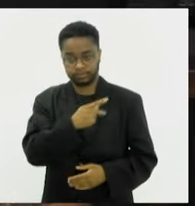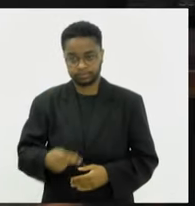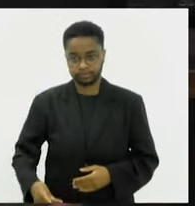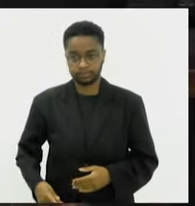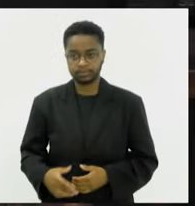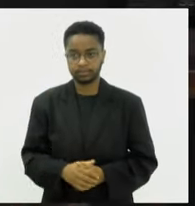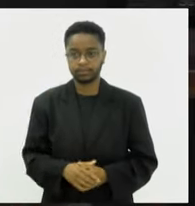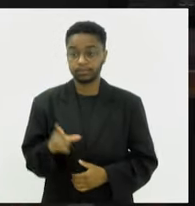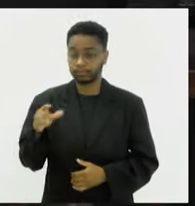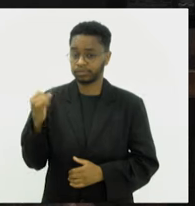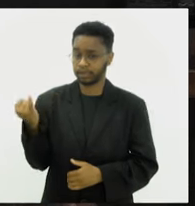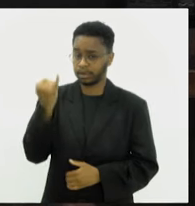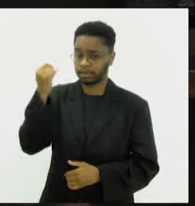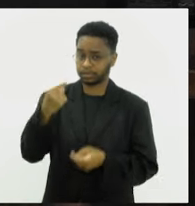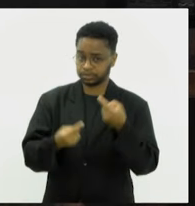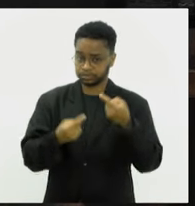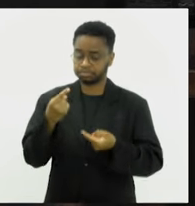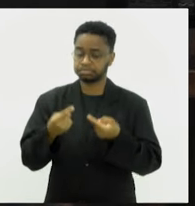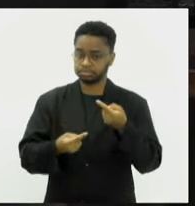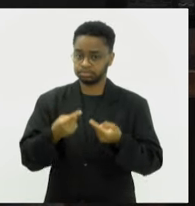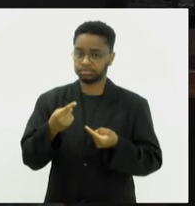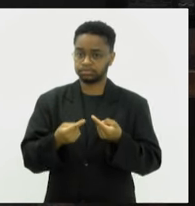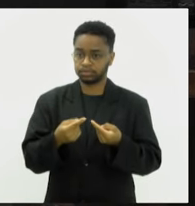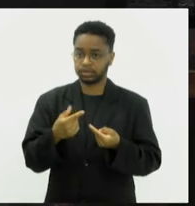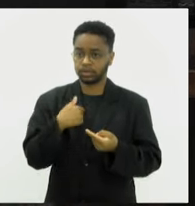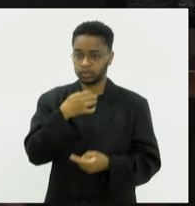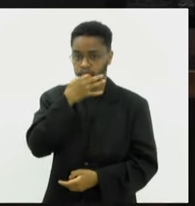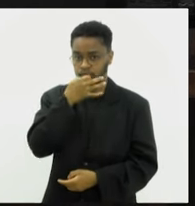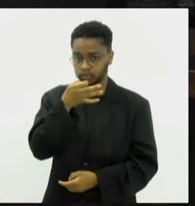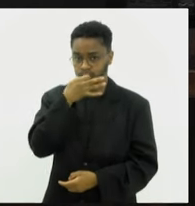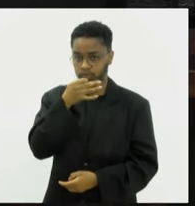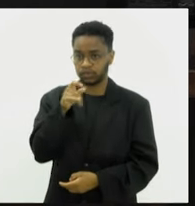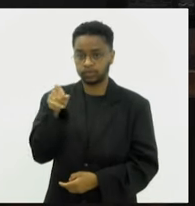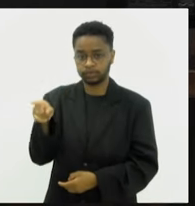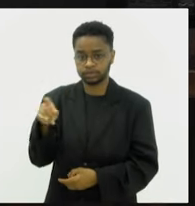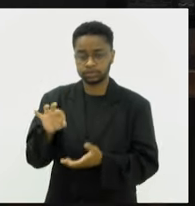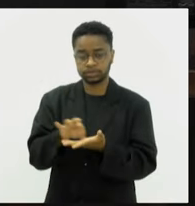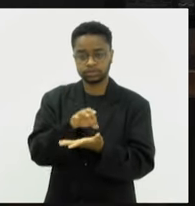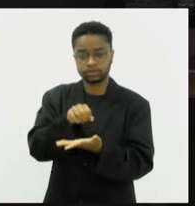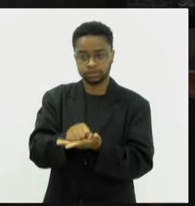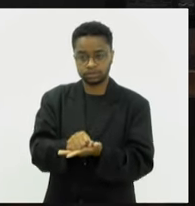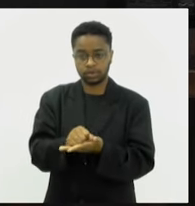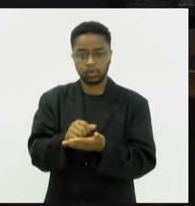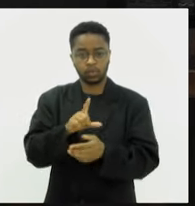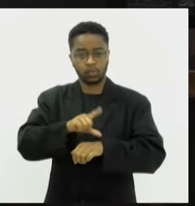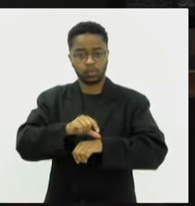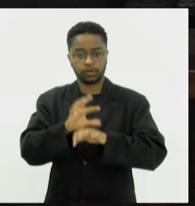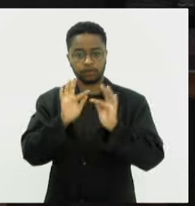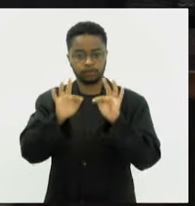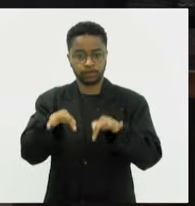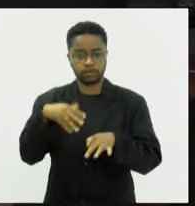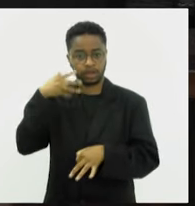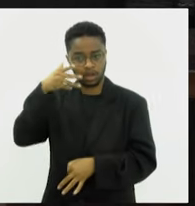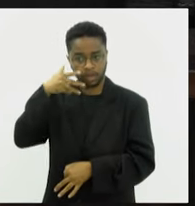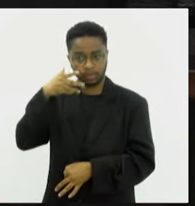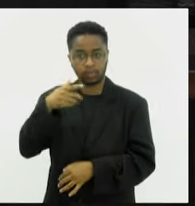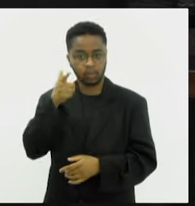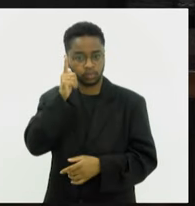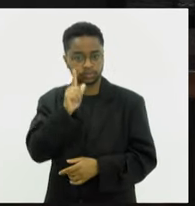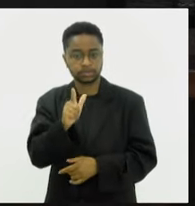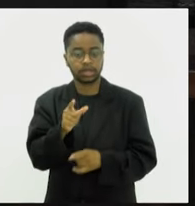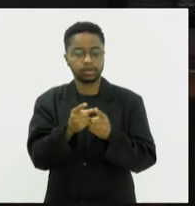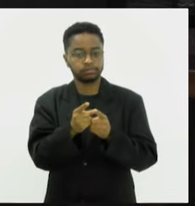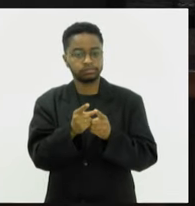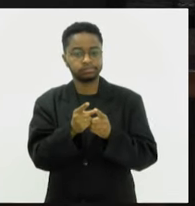altíssima relevância o debate. Eu sugeriria a Vossa Excelência que se inscrevesse no expediente final para dar mais